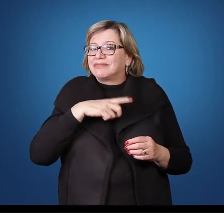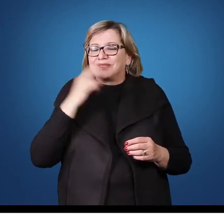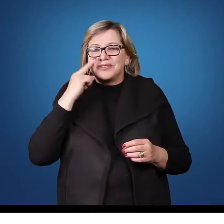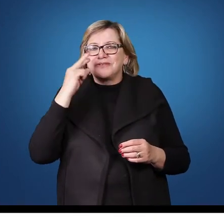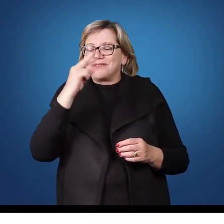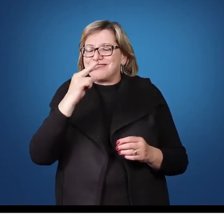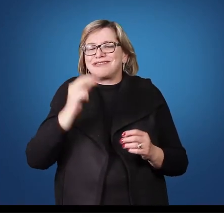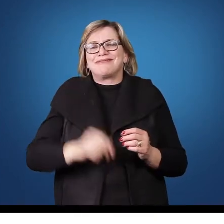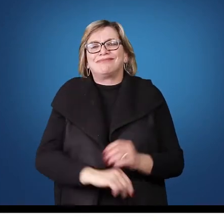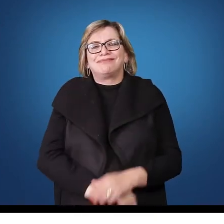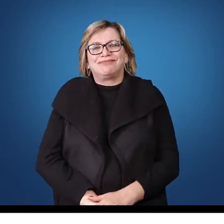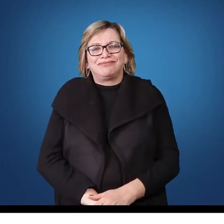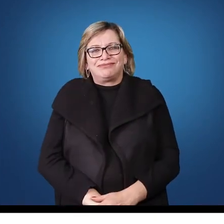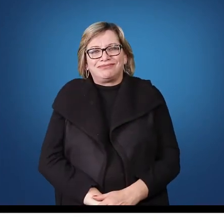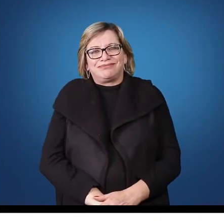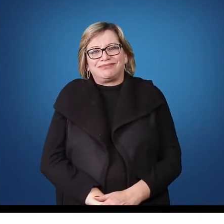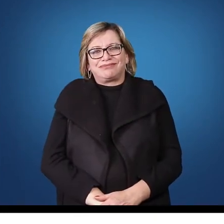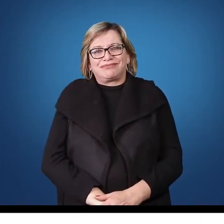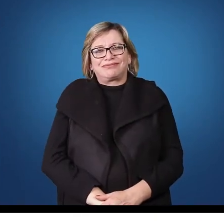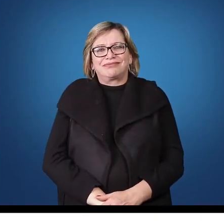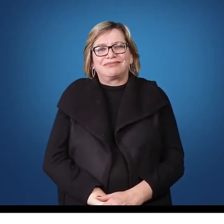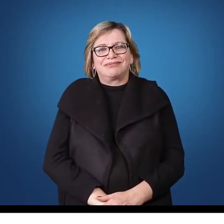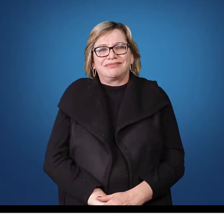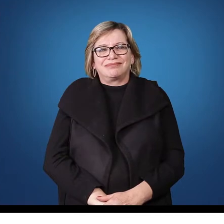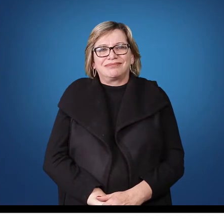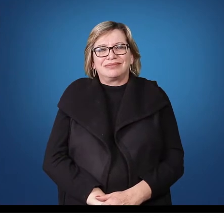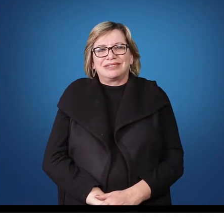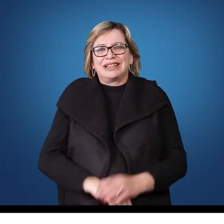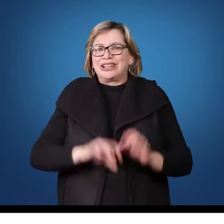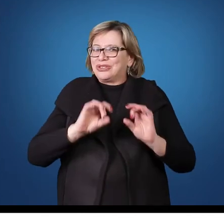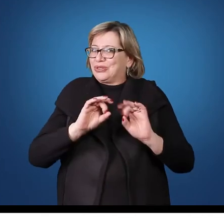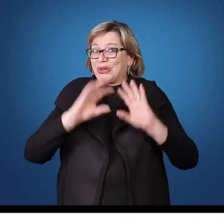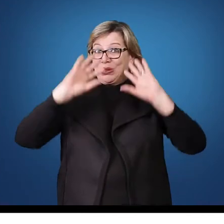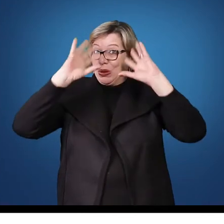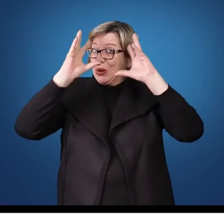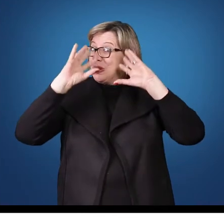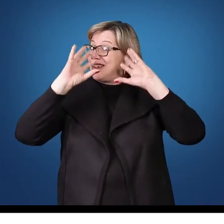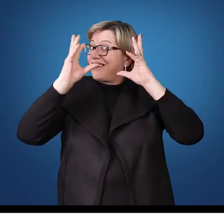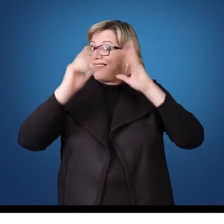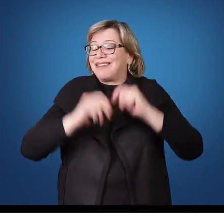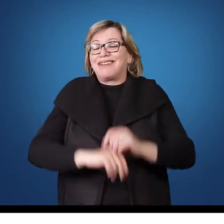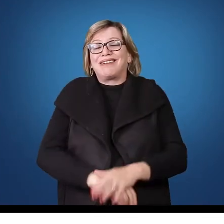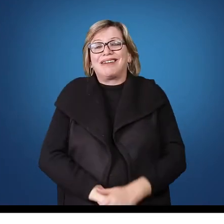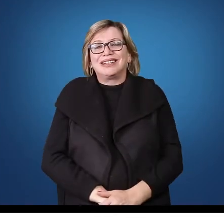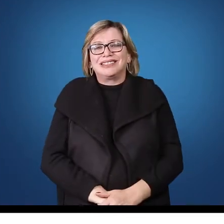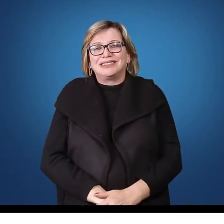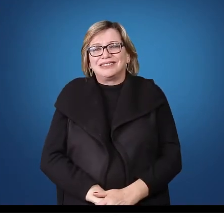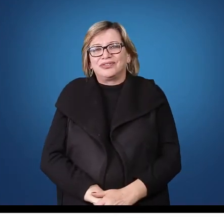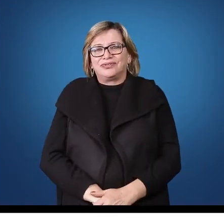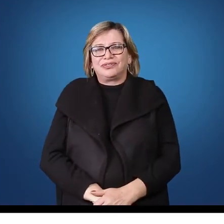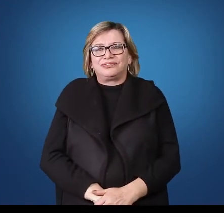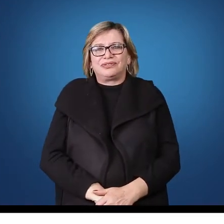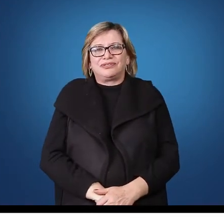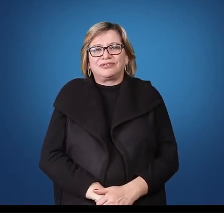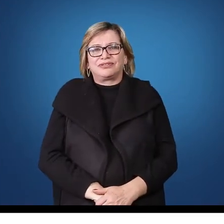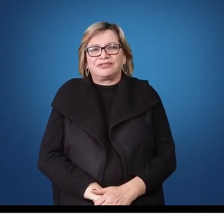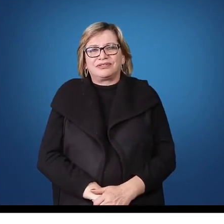esteja. Opa! É só jogo de toque. Vamos lá.